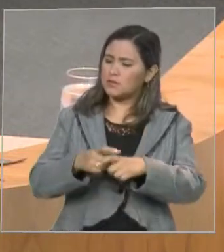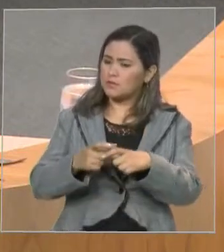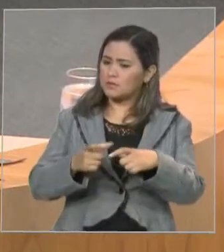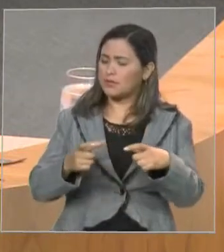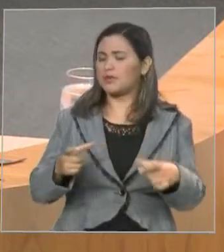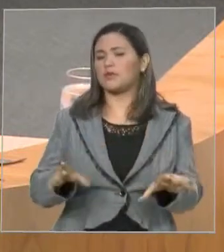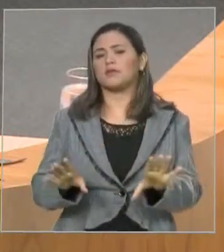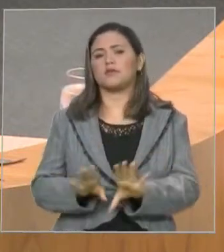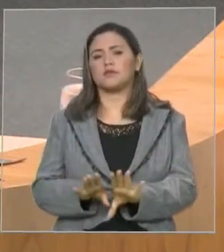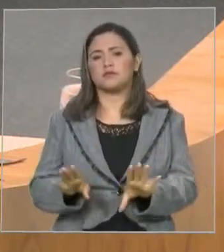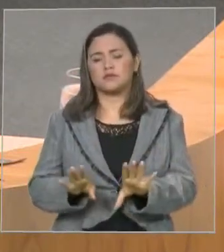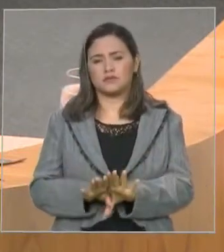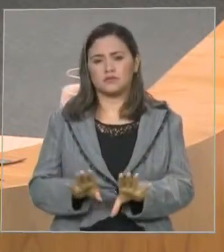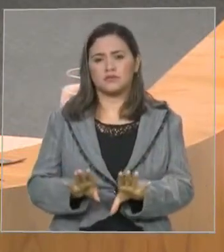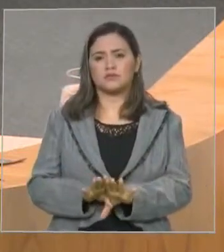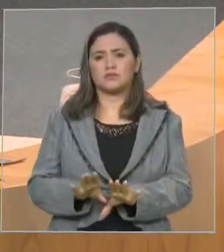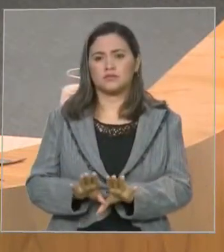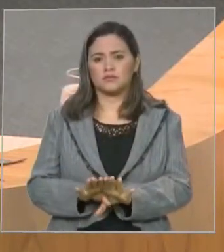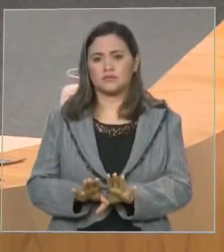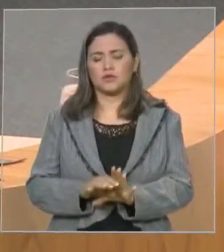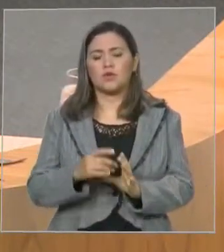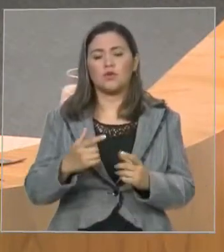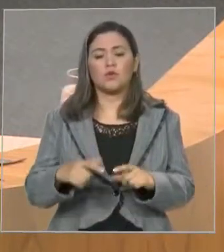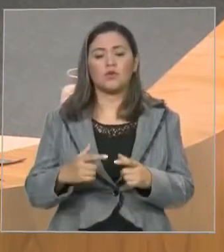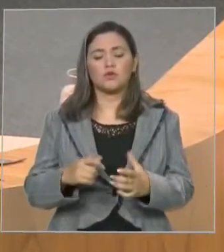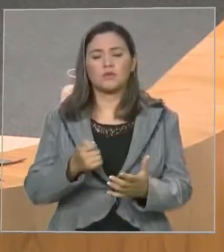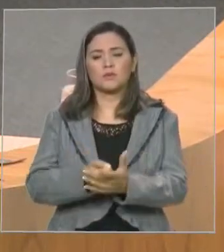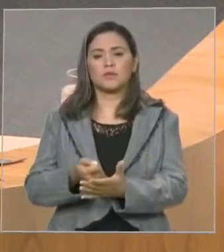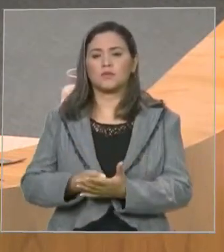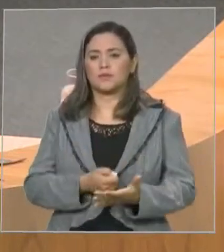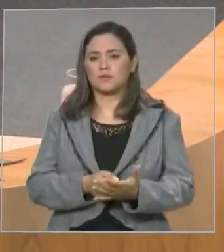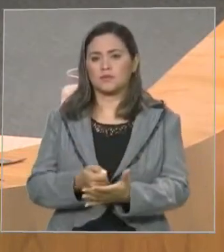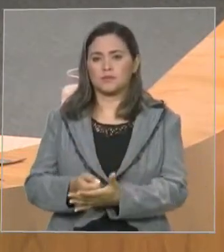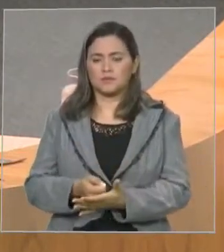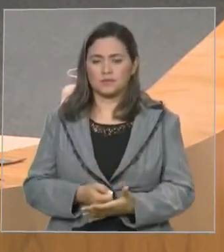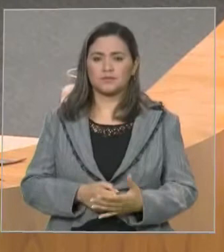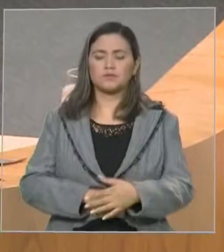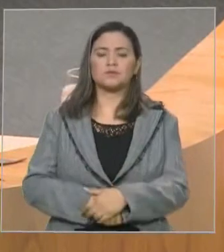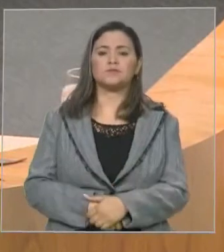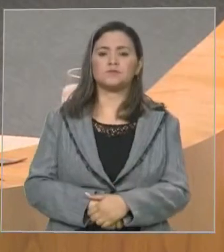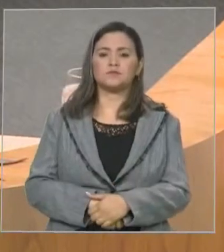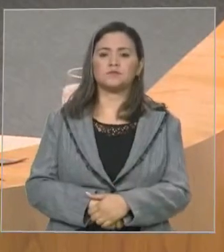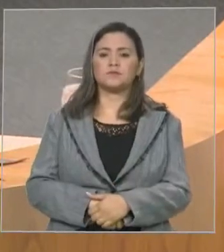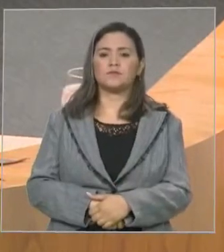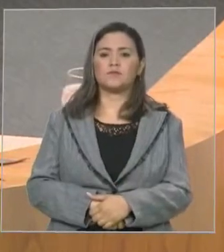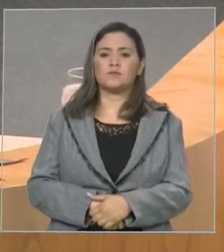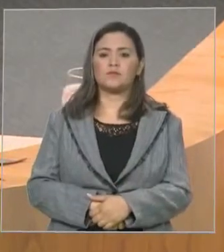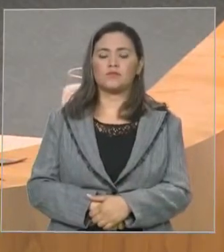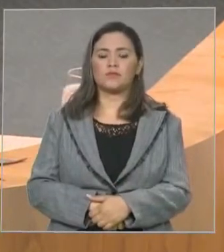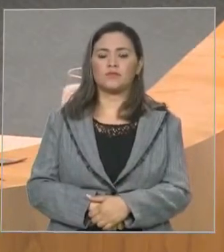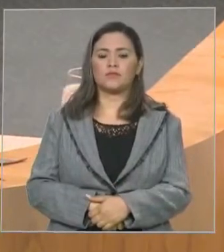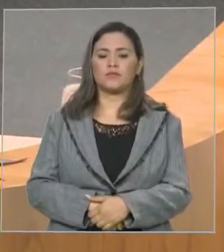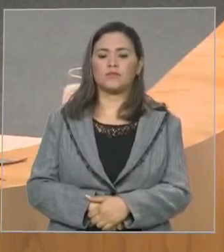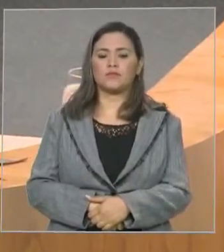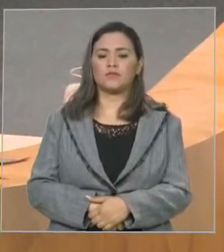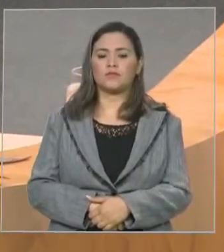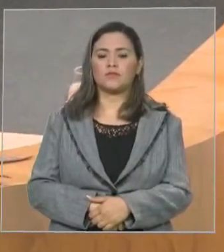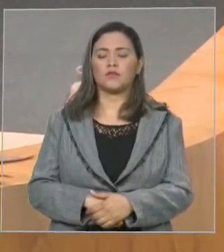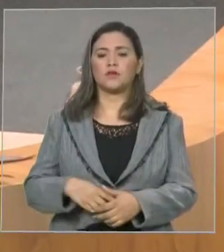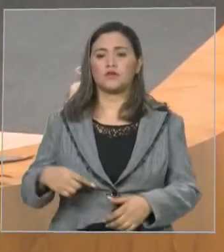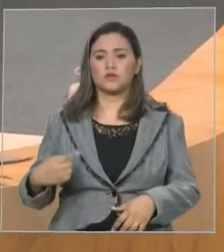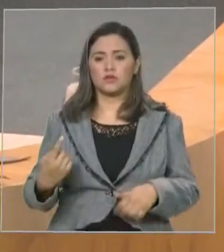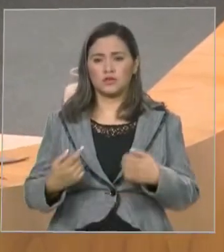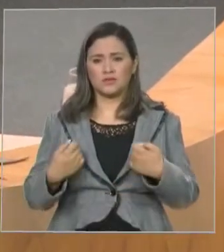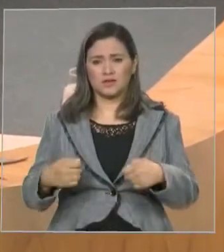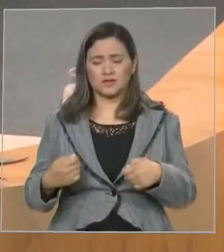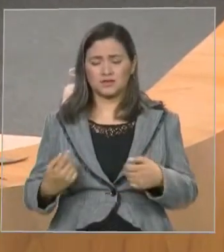onde está havendo os pagamentos e, claro, o dinheiro está circulando. Nós precisamos combater a violência e isso o